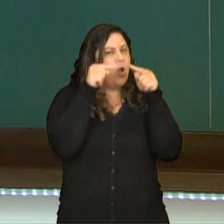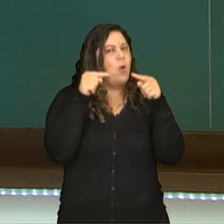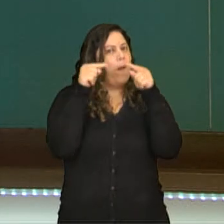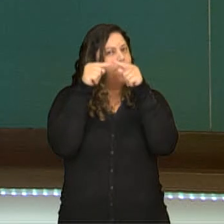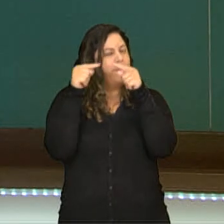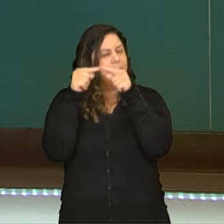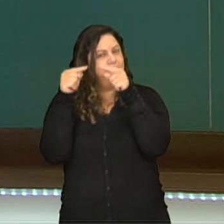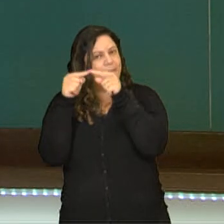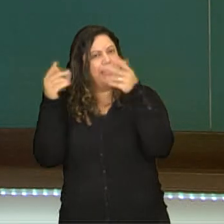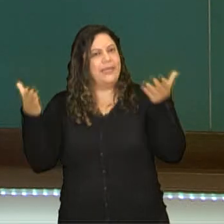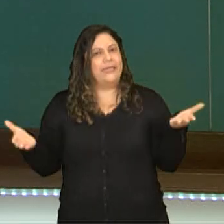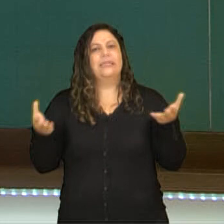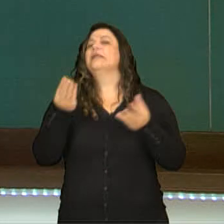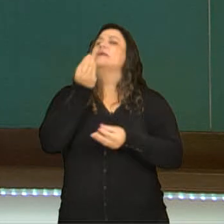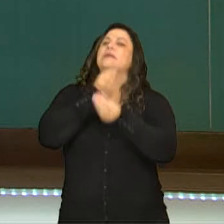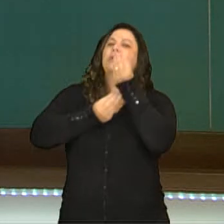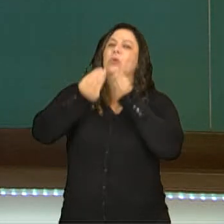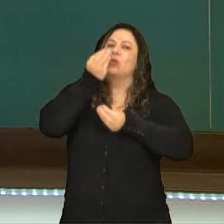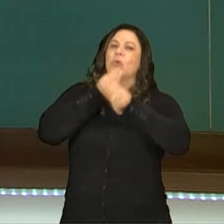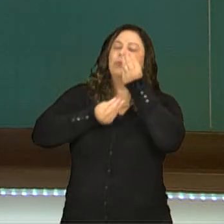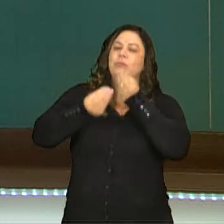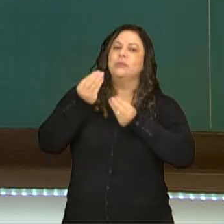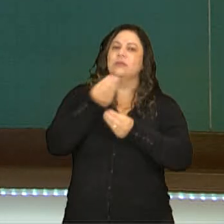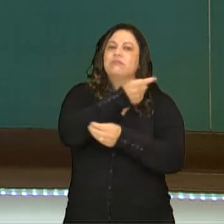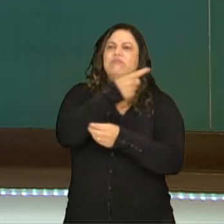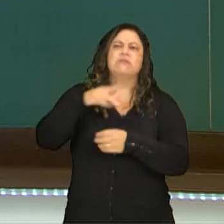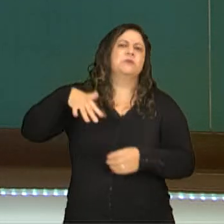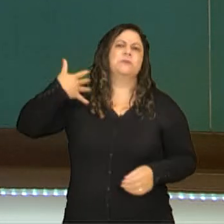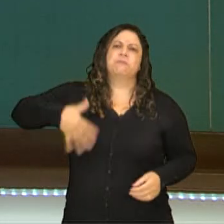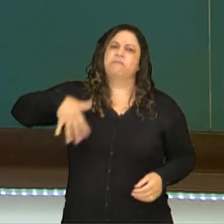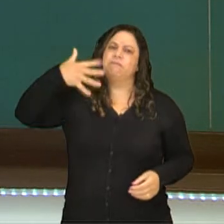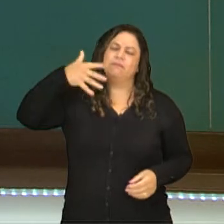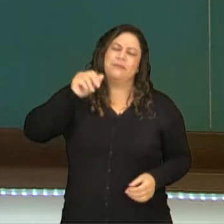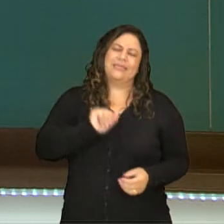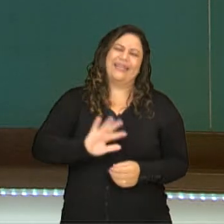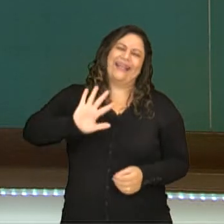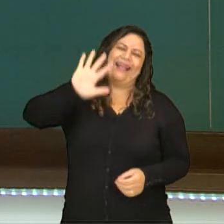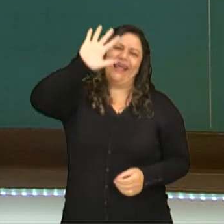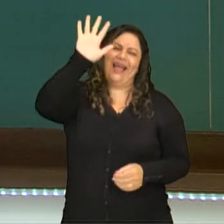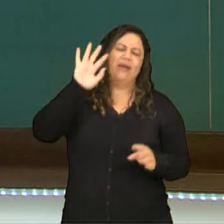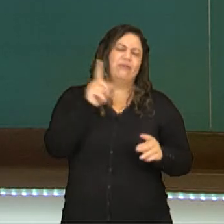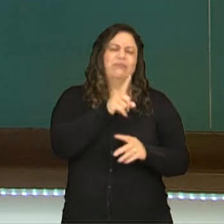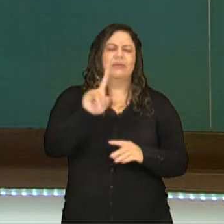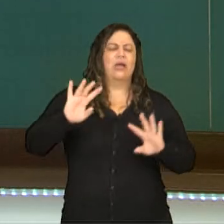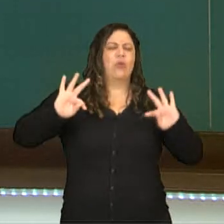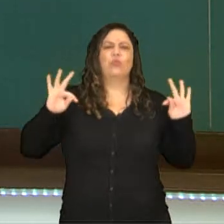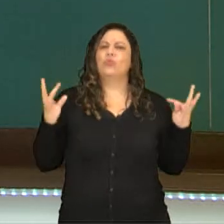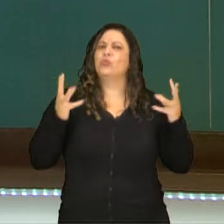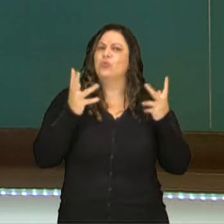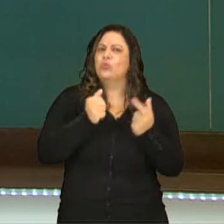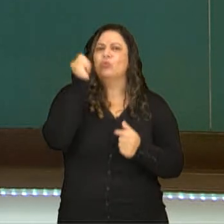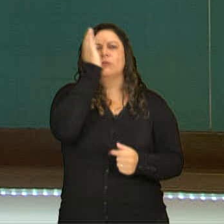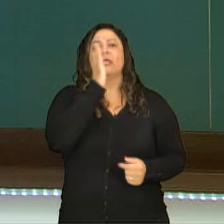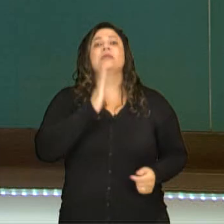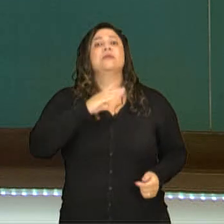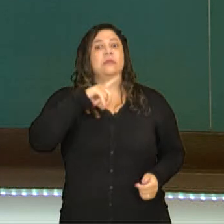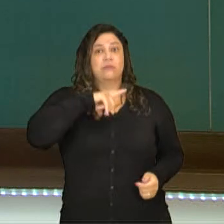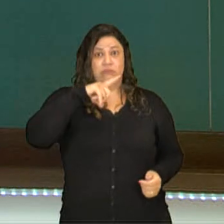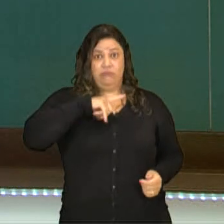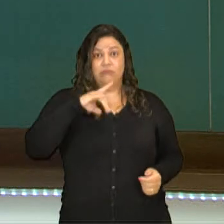perfeitamente. São alimentos que não são muito caros, todos os brasileiros têm na sua casa, na sua